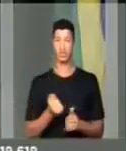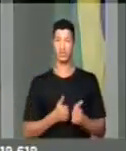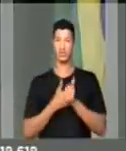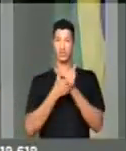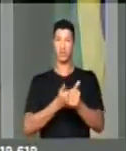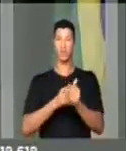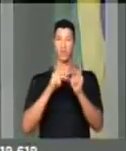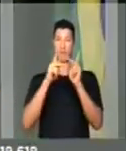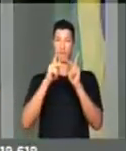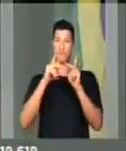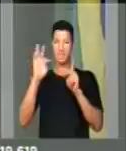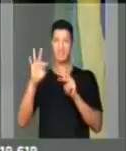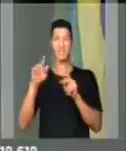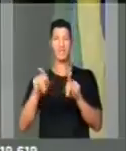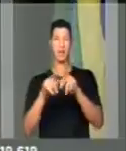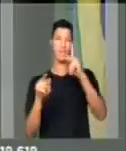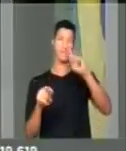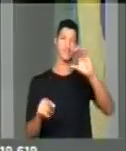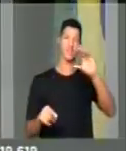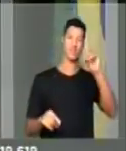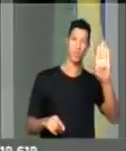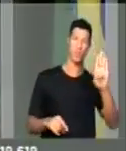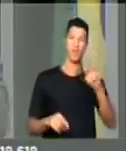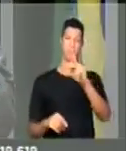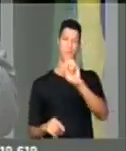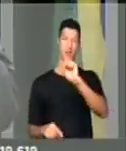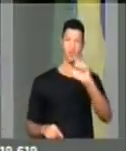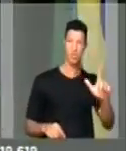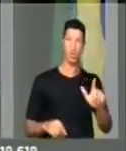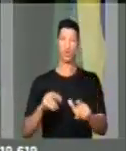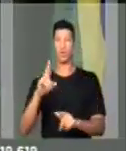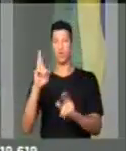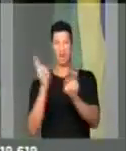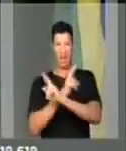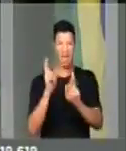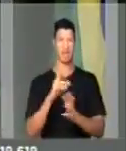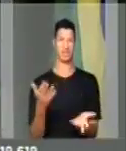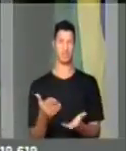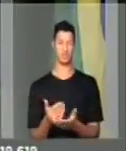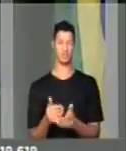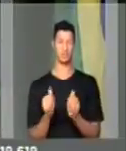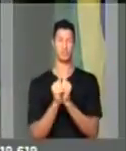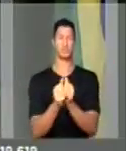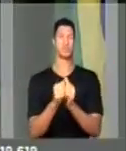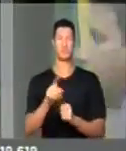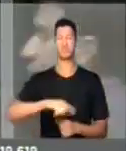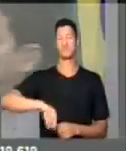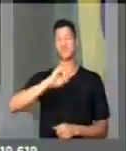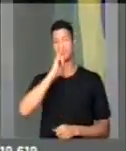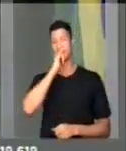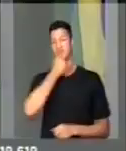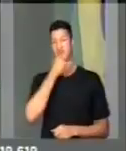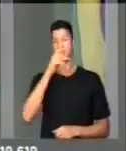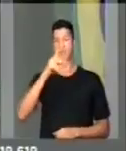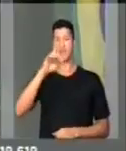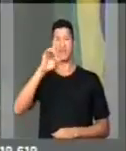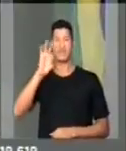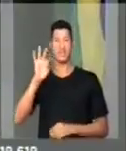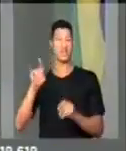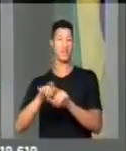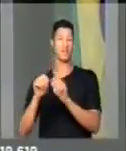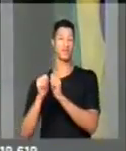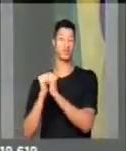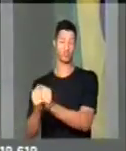acompanhou o PT, que é PCdoB, PSOL, Rede e, infelizmente, o PDT também